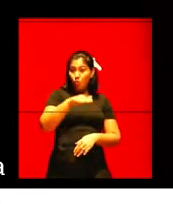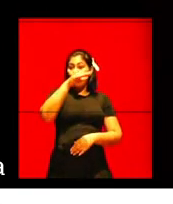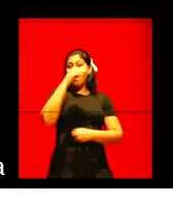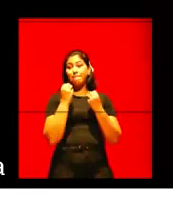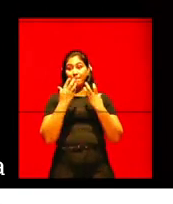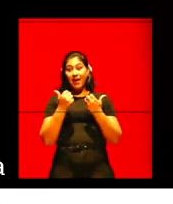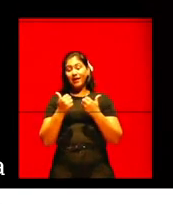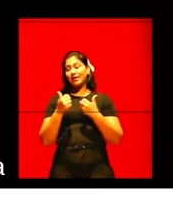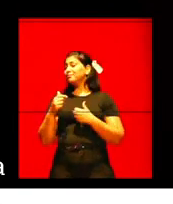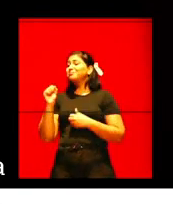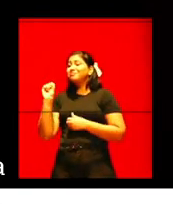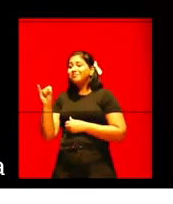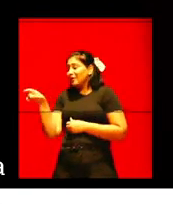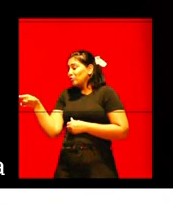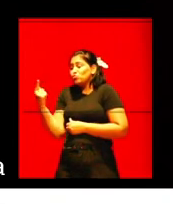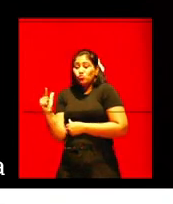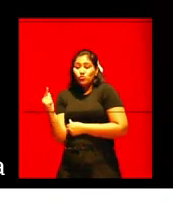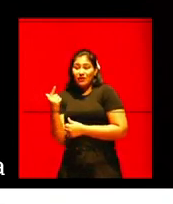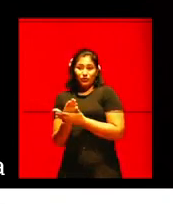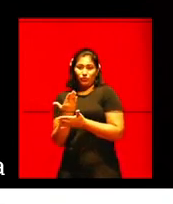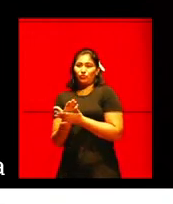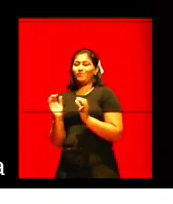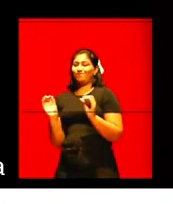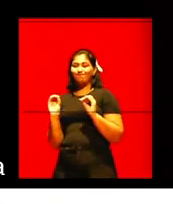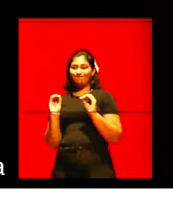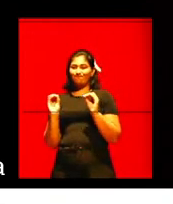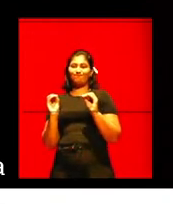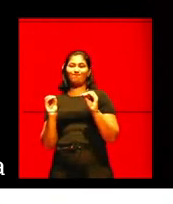consigo cantar aqui, Eulis, essa música.